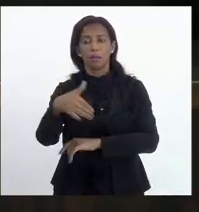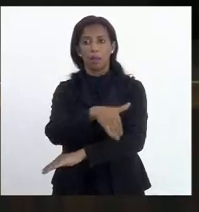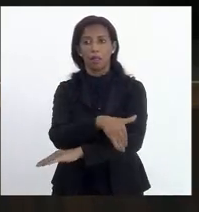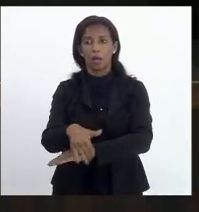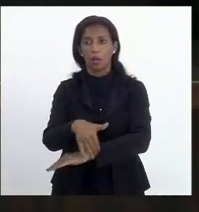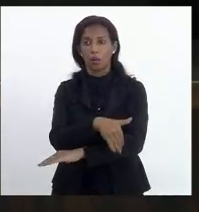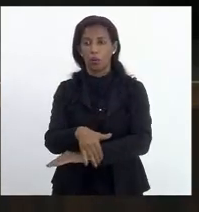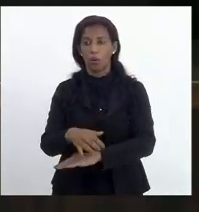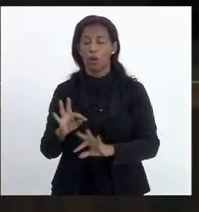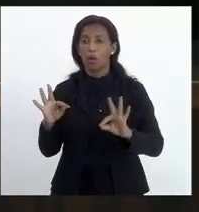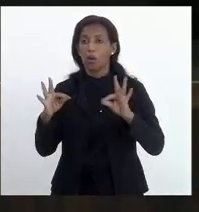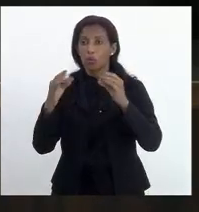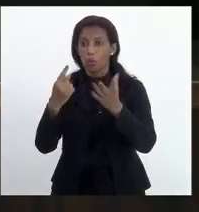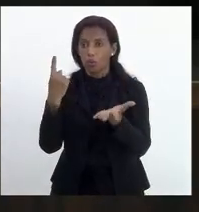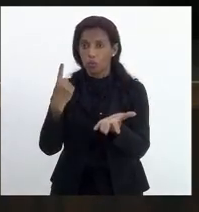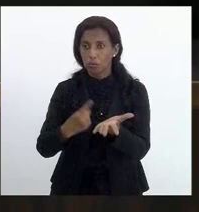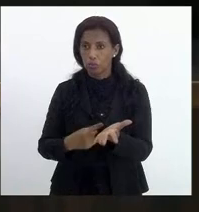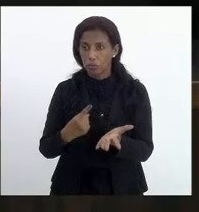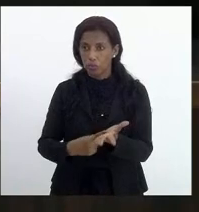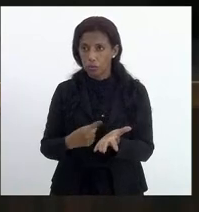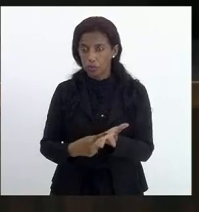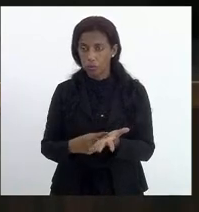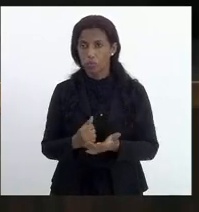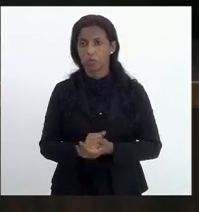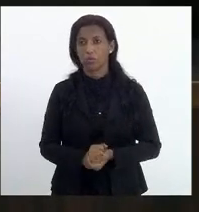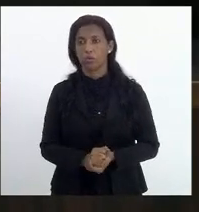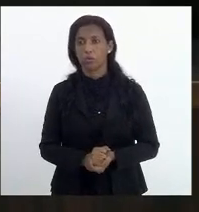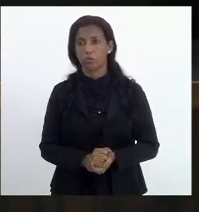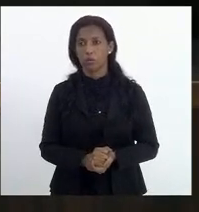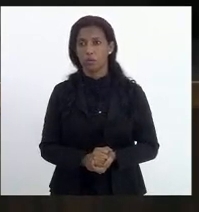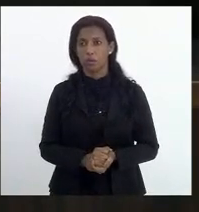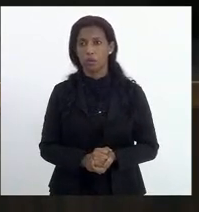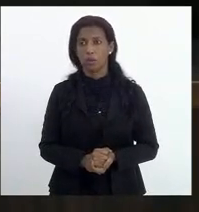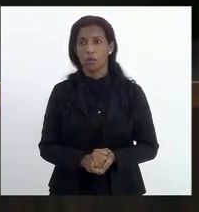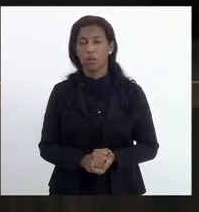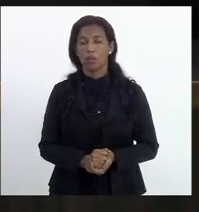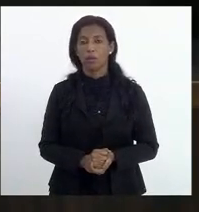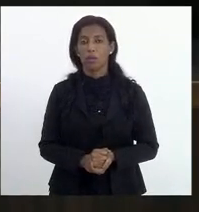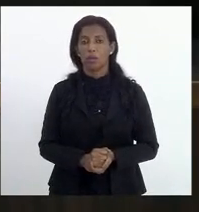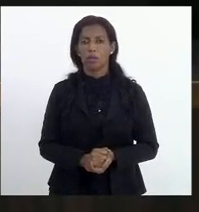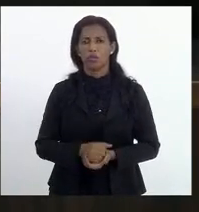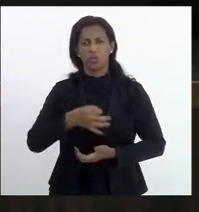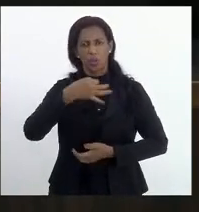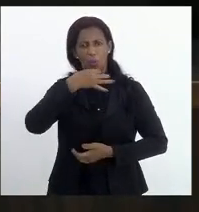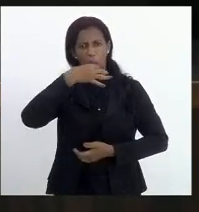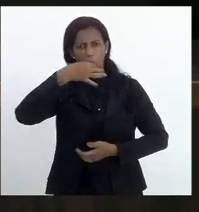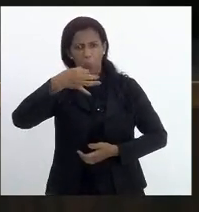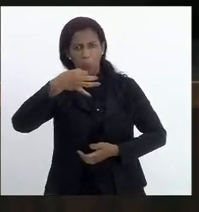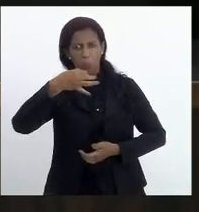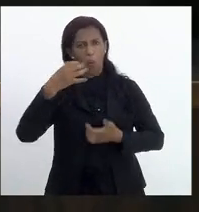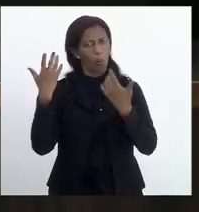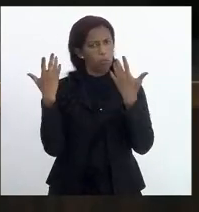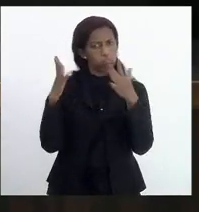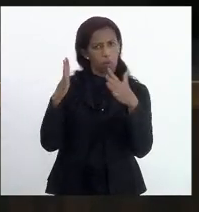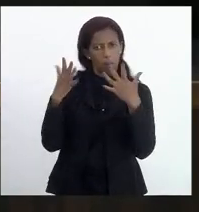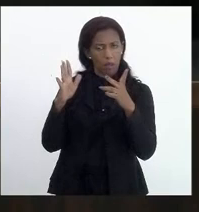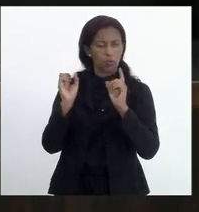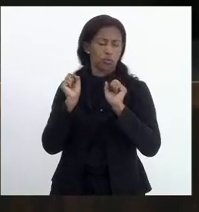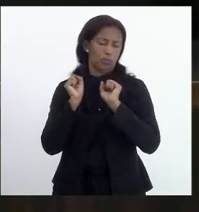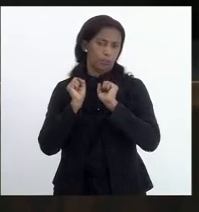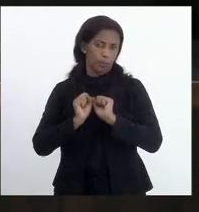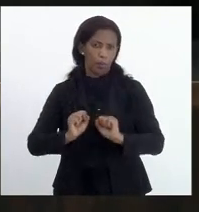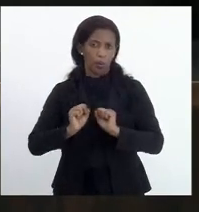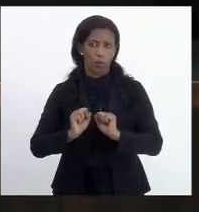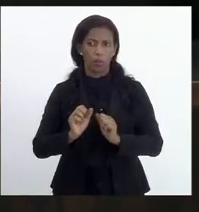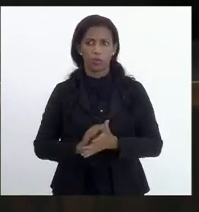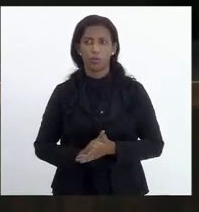Todos acordados de poder, inclusive, vaiar ou bater palma para os parlamentares,